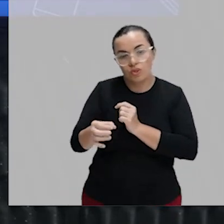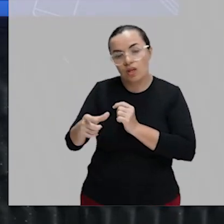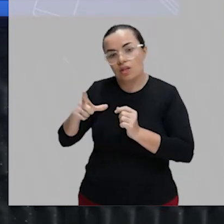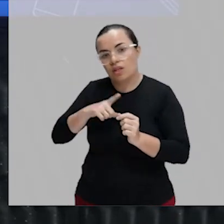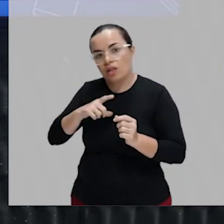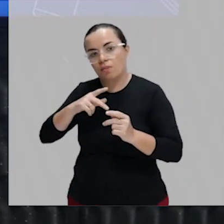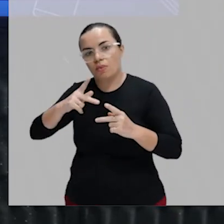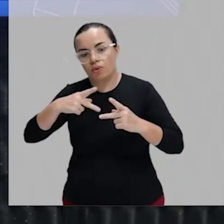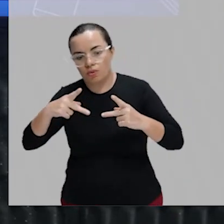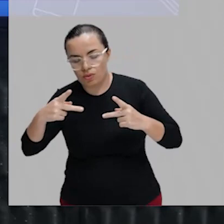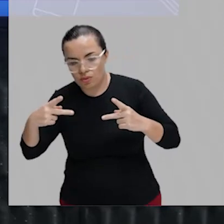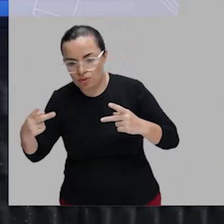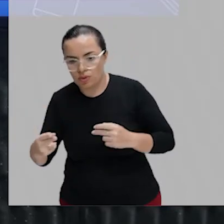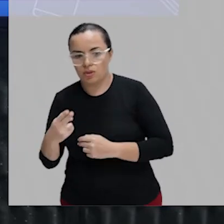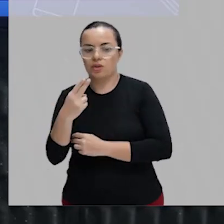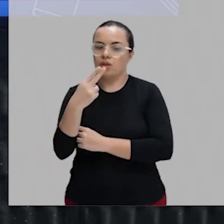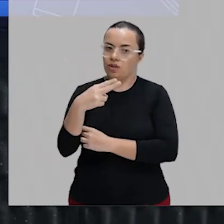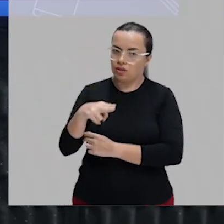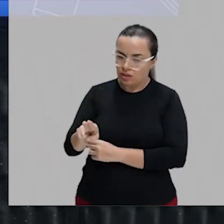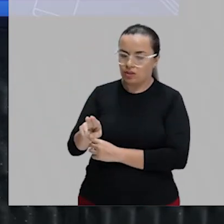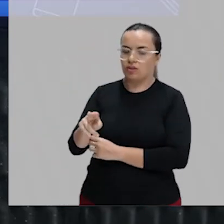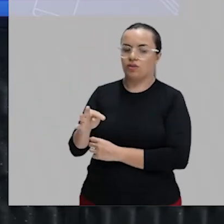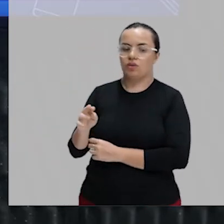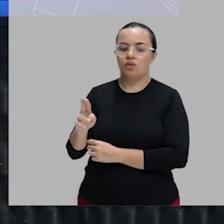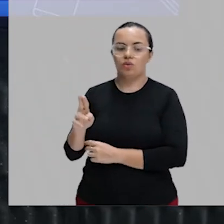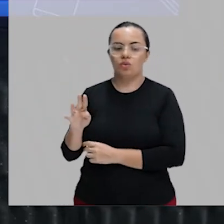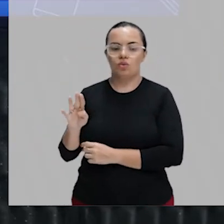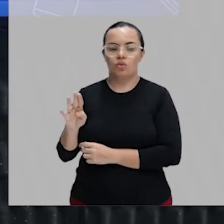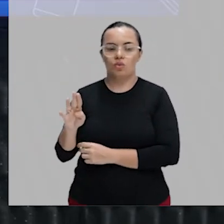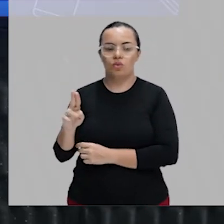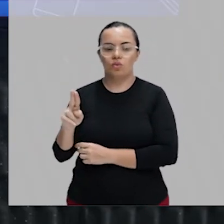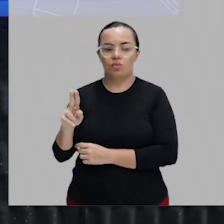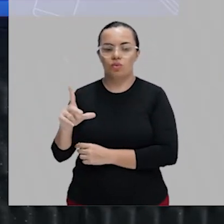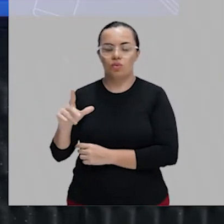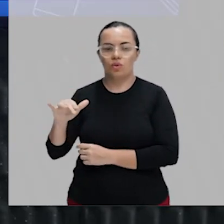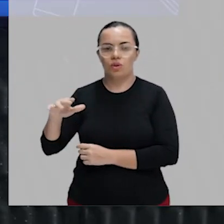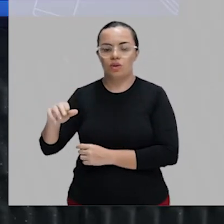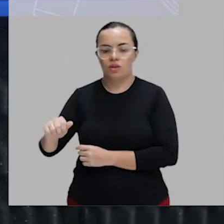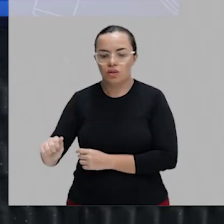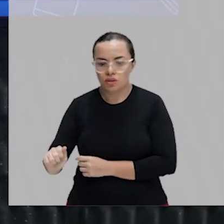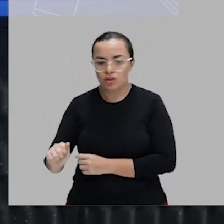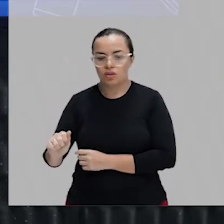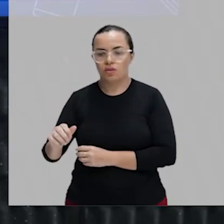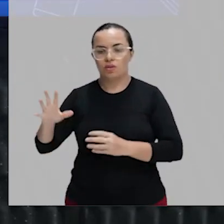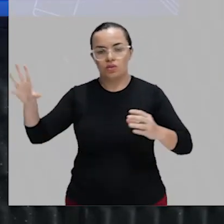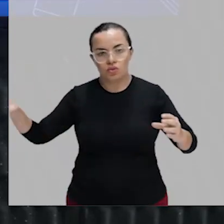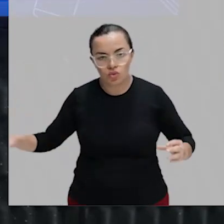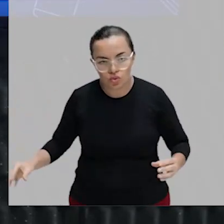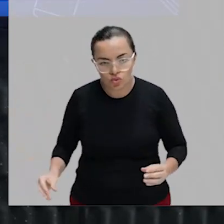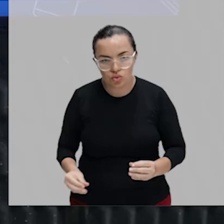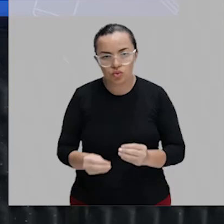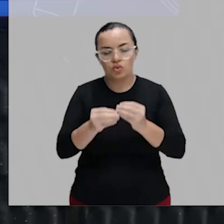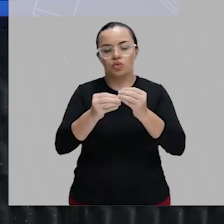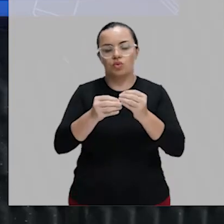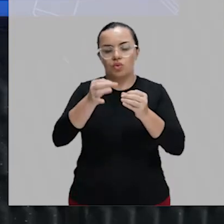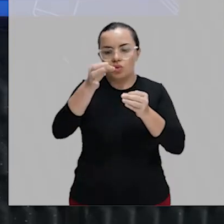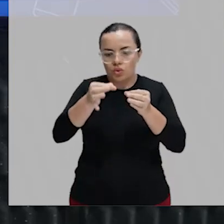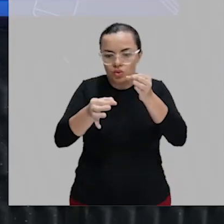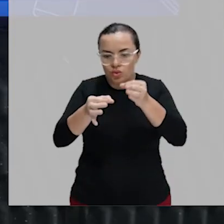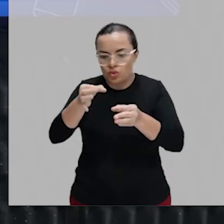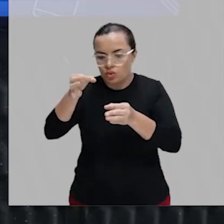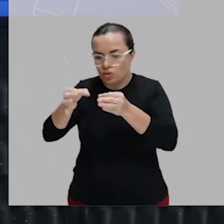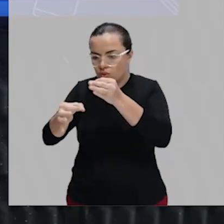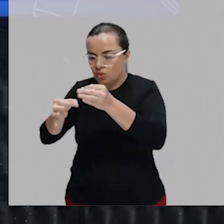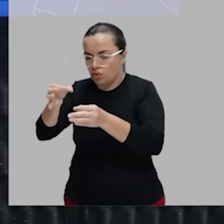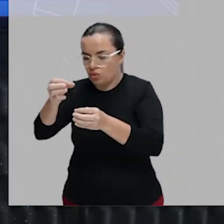proteína ela é chamada de tubulina. Então, essas tubulinas aqui vão se rearranjar formando um tubo